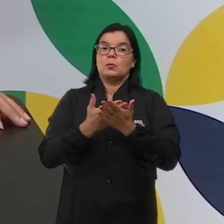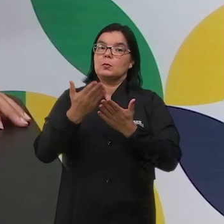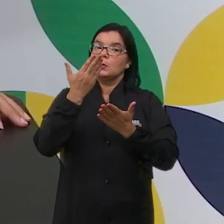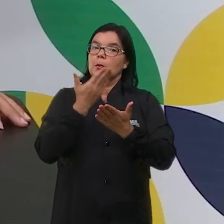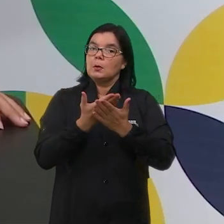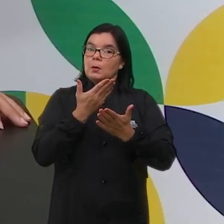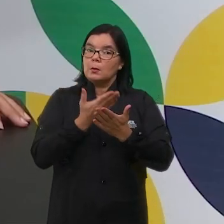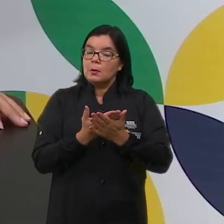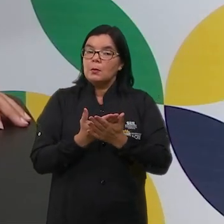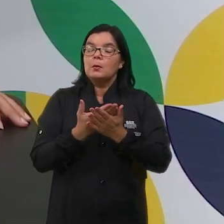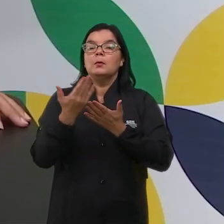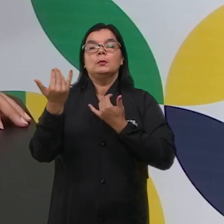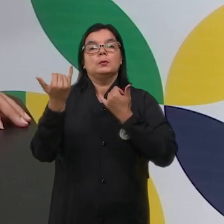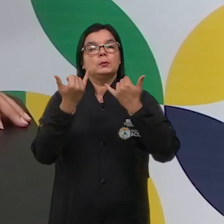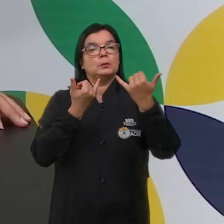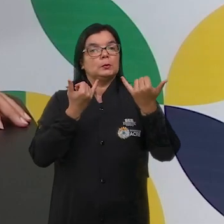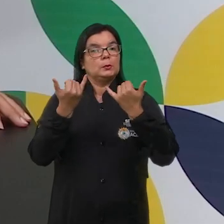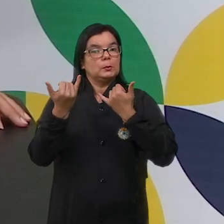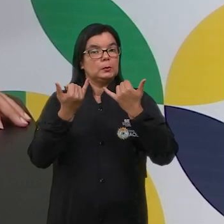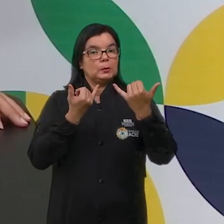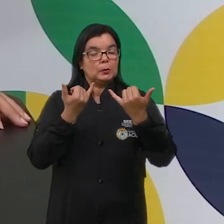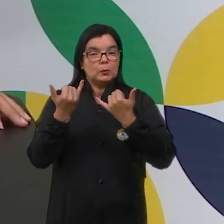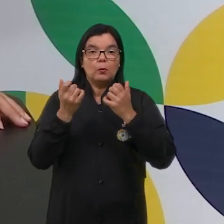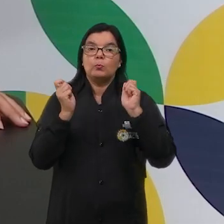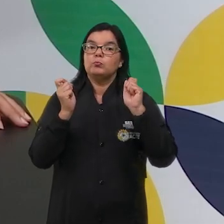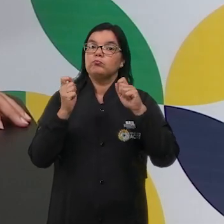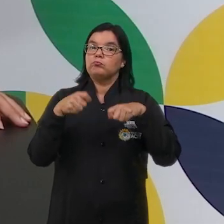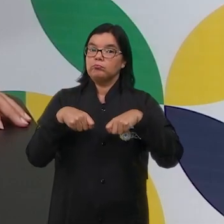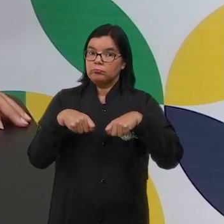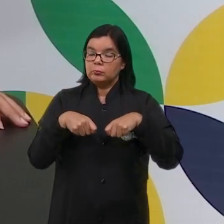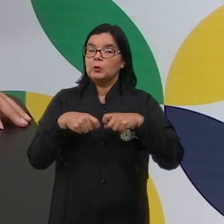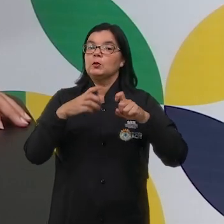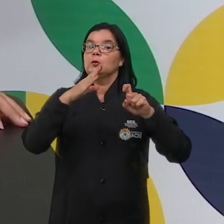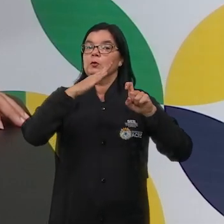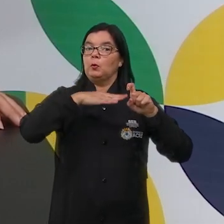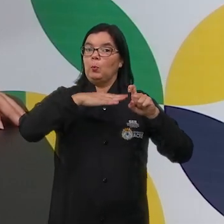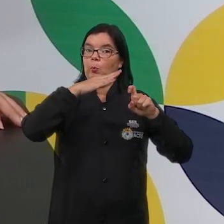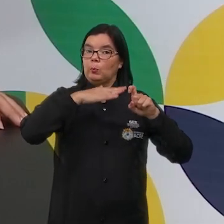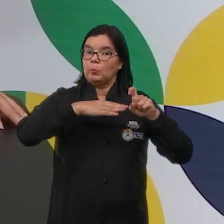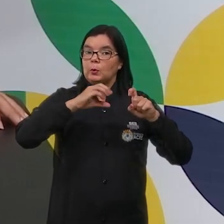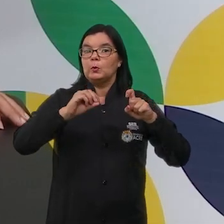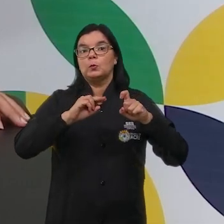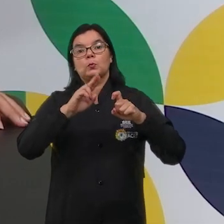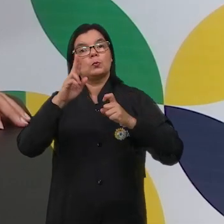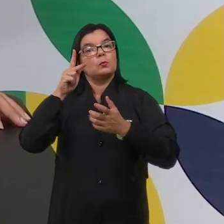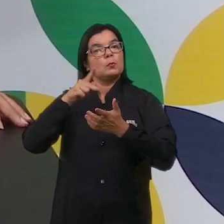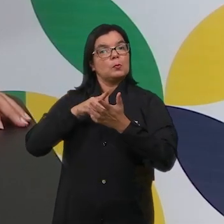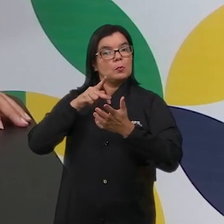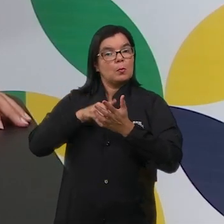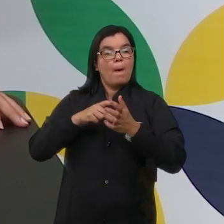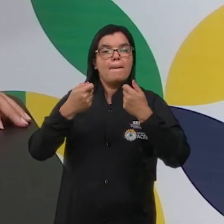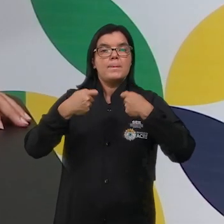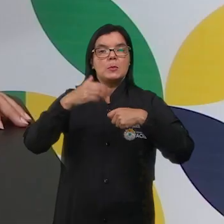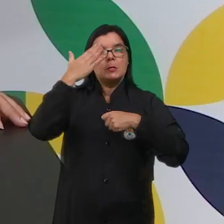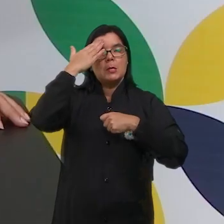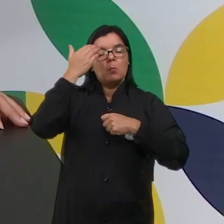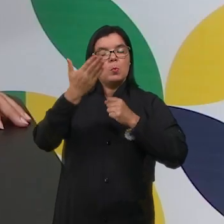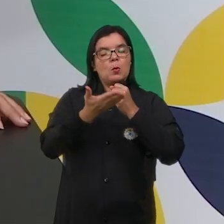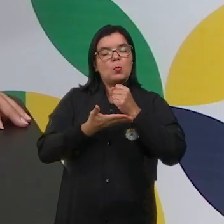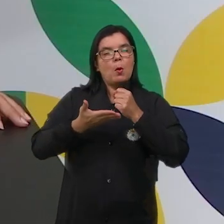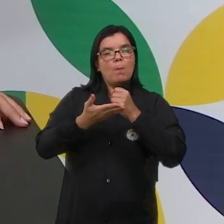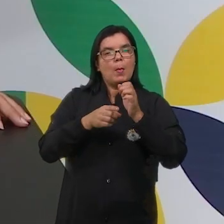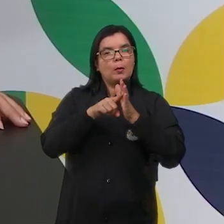as informações, elas podem ser mitos e verdades. E aí a gente precisa ter a base, o respaldo